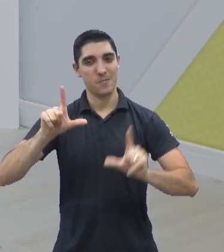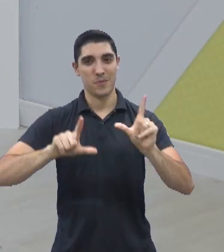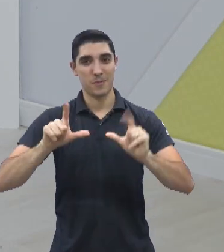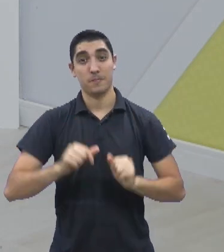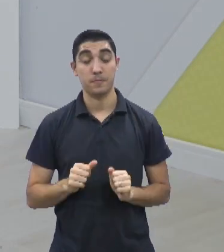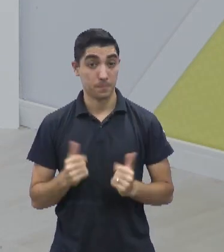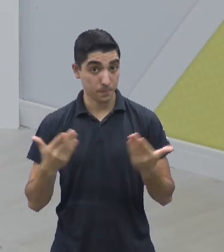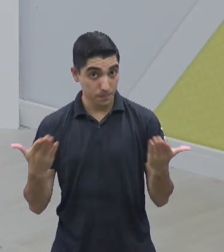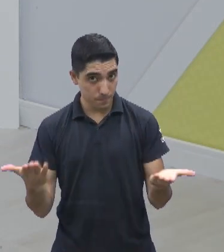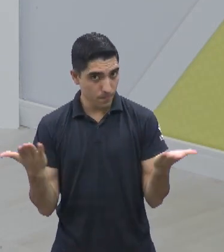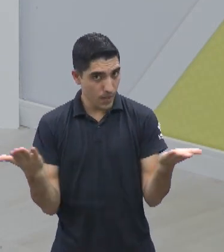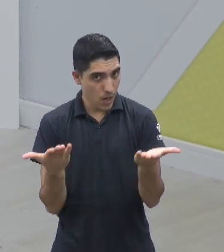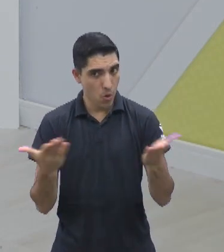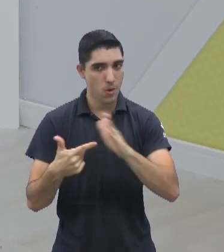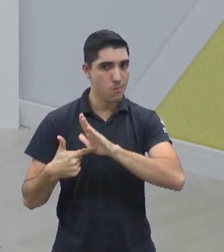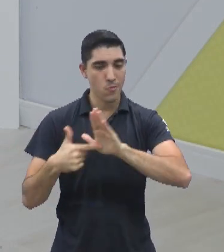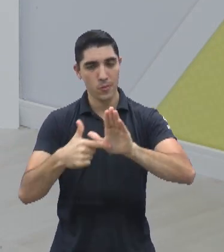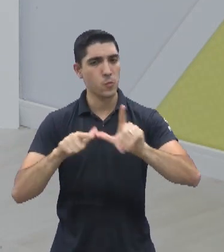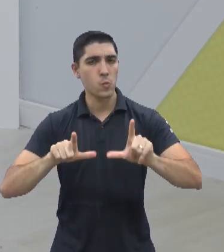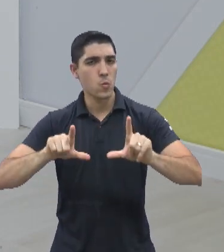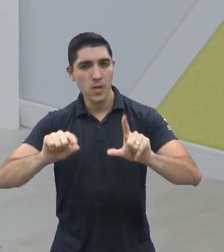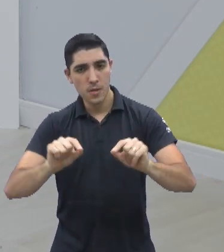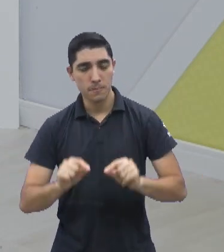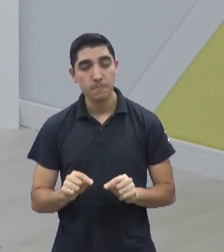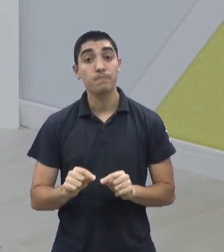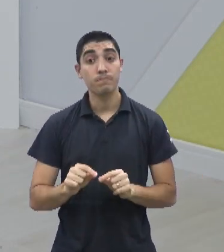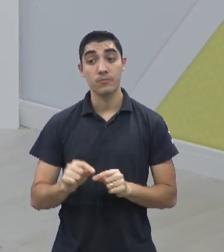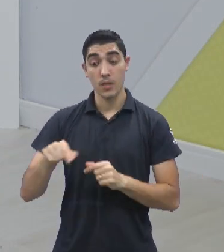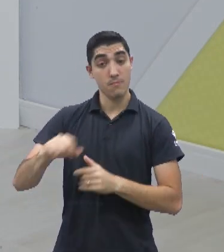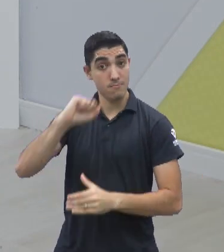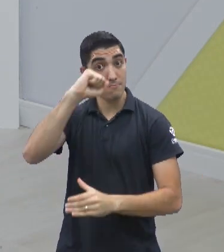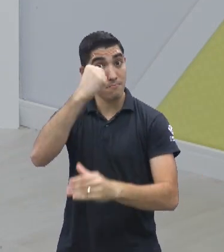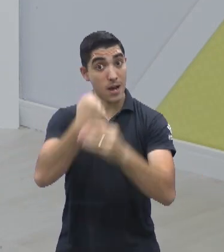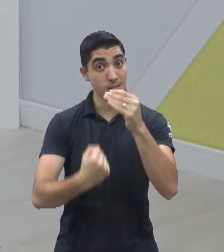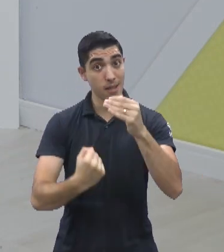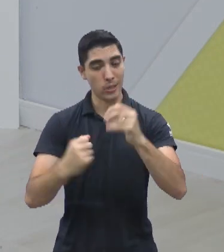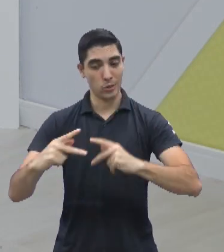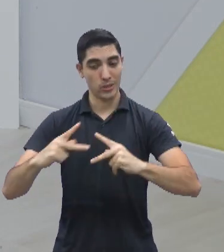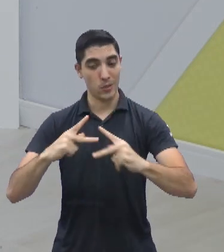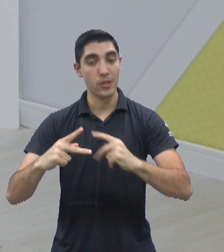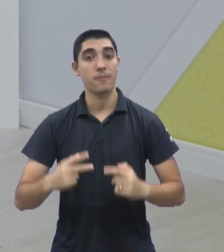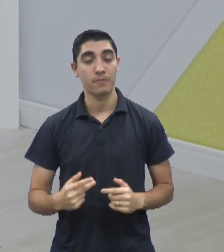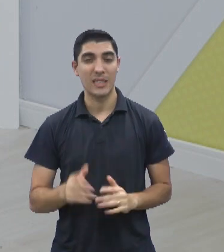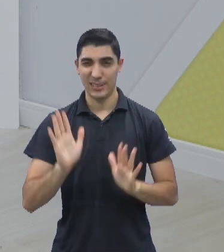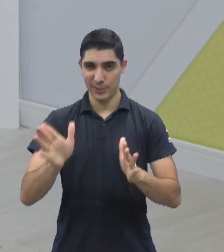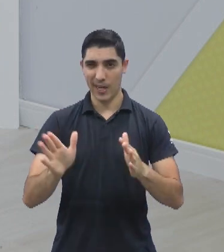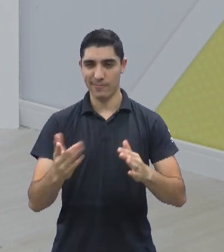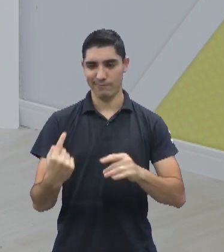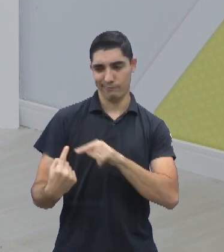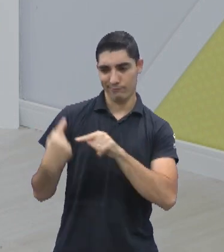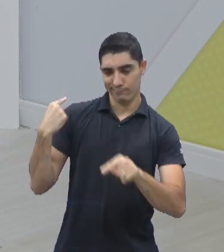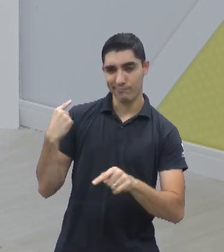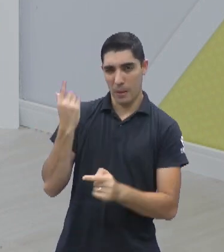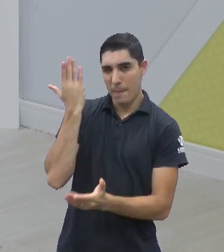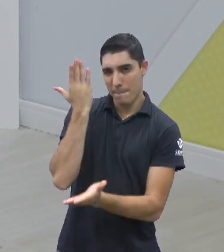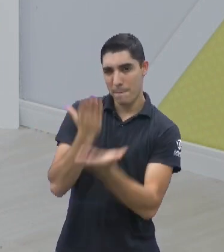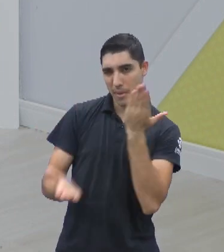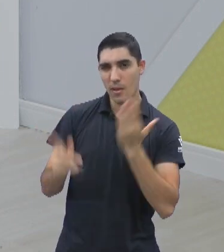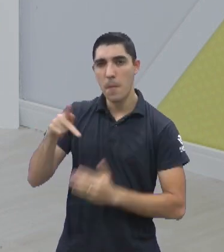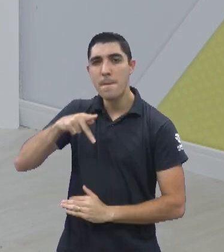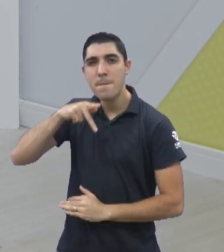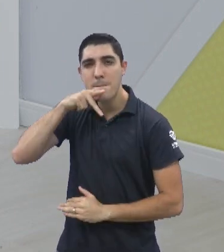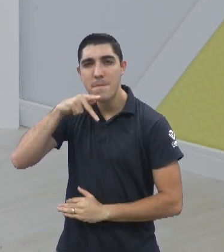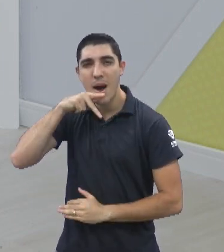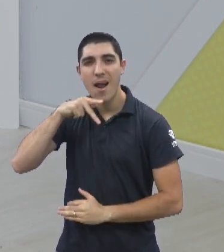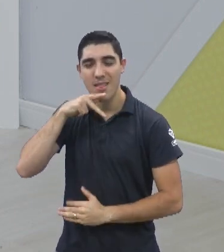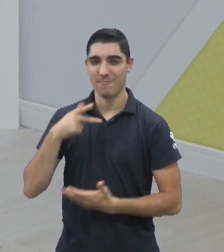E a gente começa o Hora do Esporte de hoje falando de basquete, porque depois de perder para o Unifacisa, né, acabar tendo